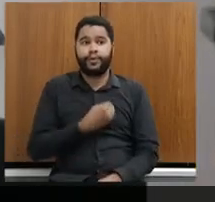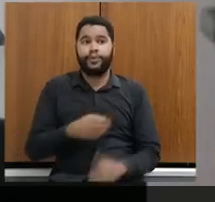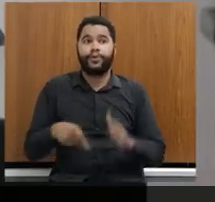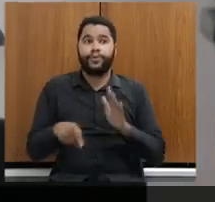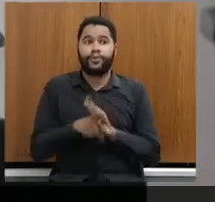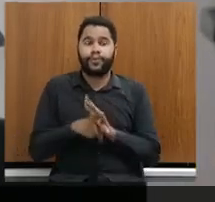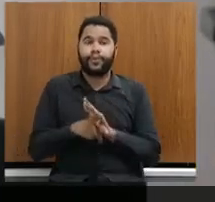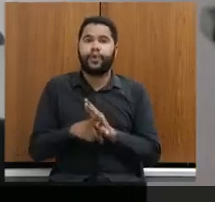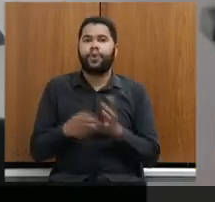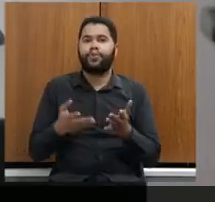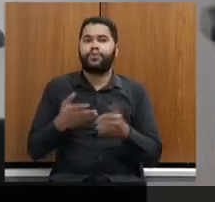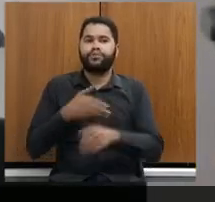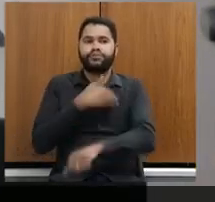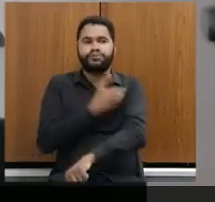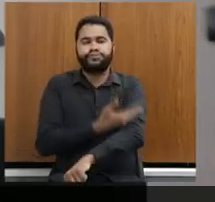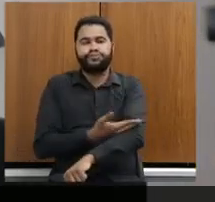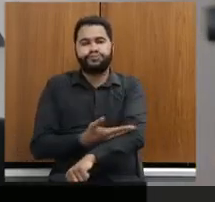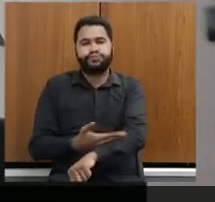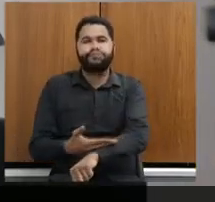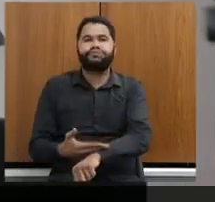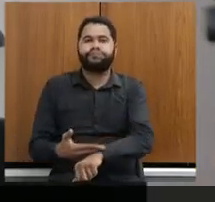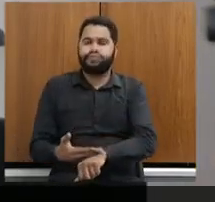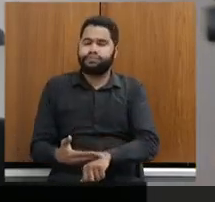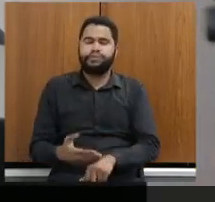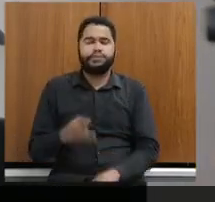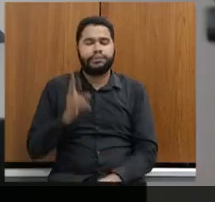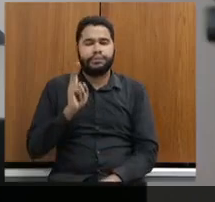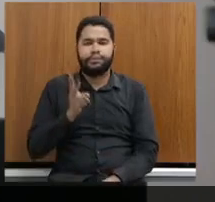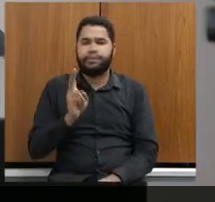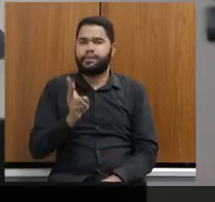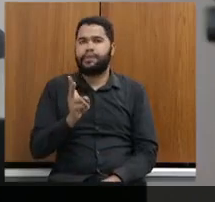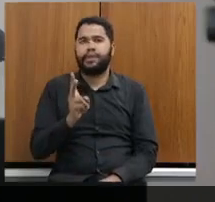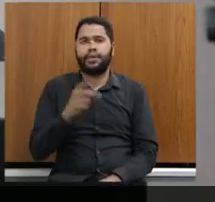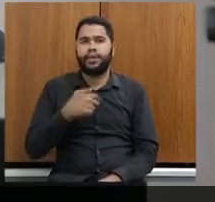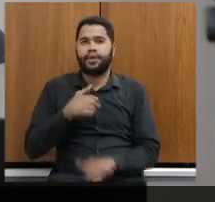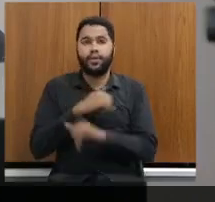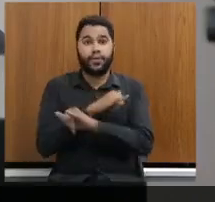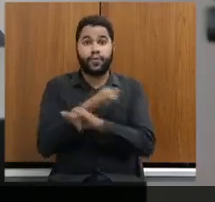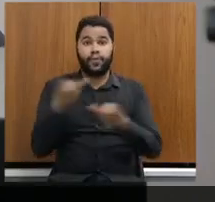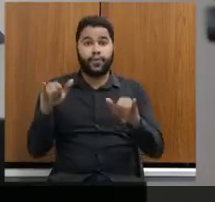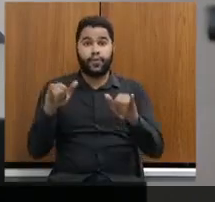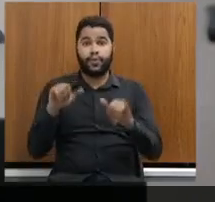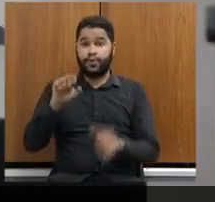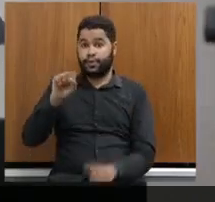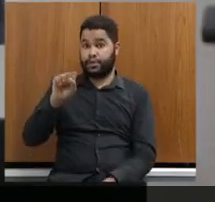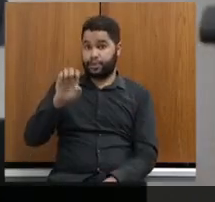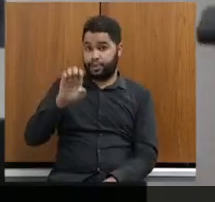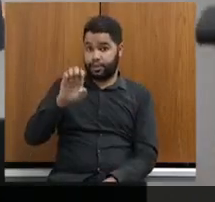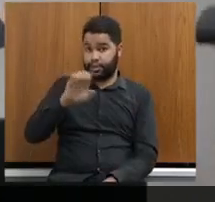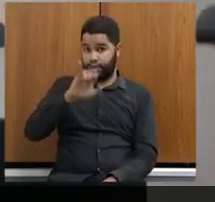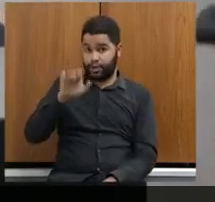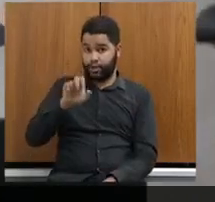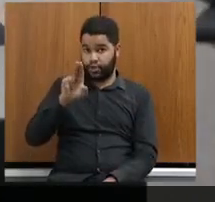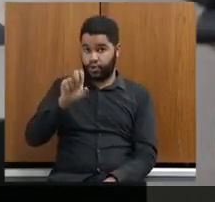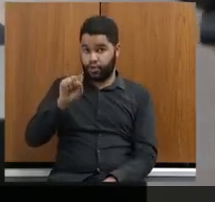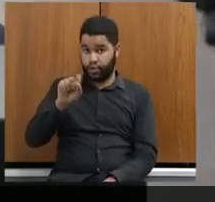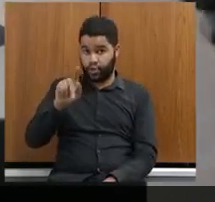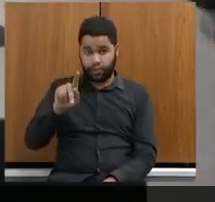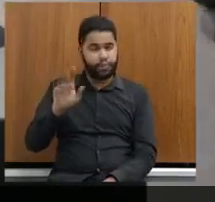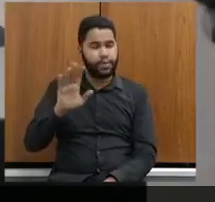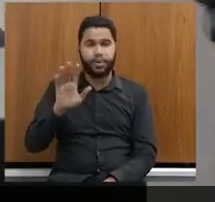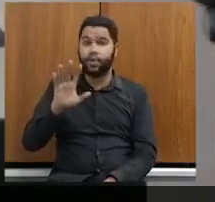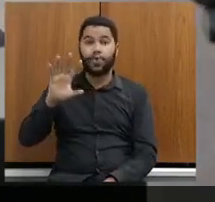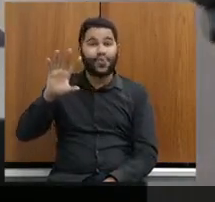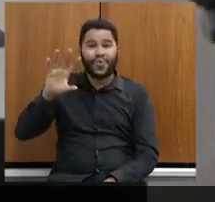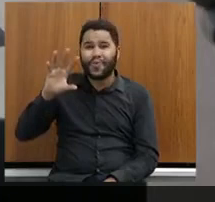por cultura administração pública toda ela secretaria eu não tô falando aqui da Sejus especificamente não tô falando